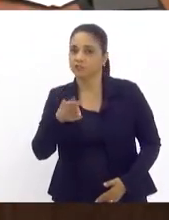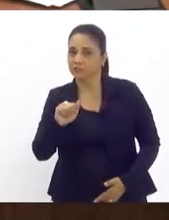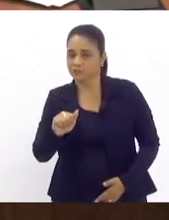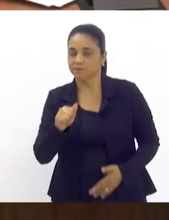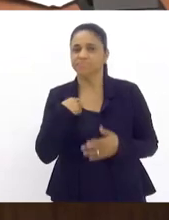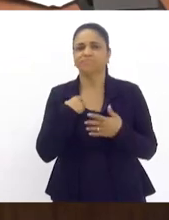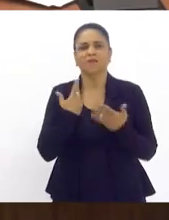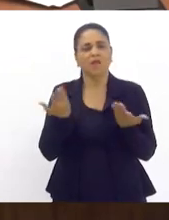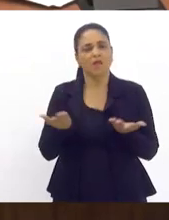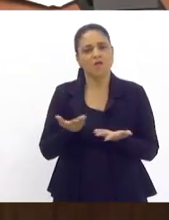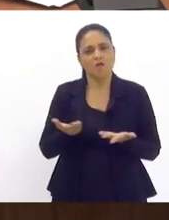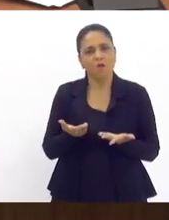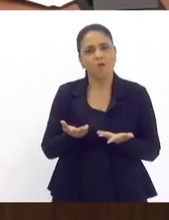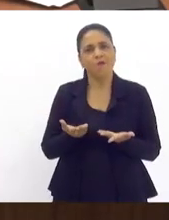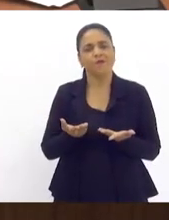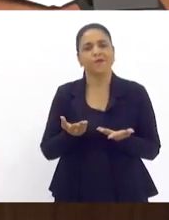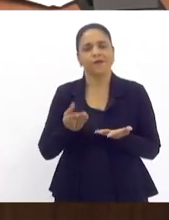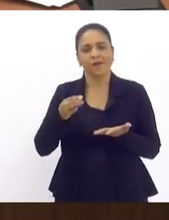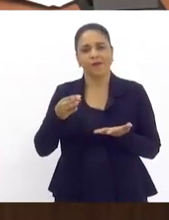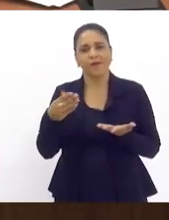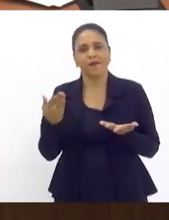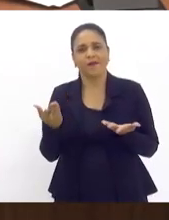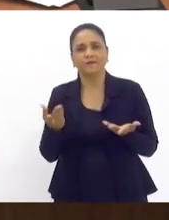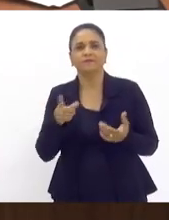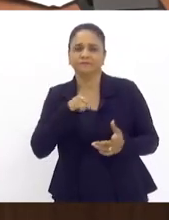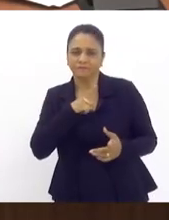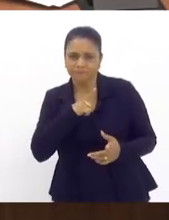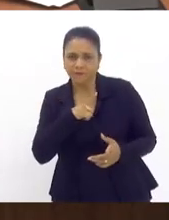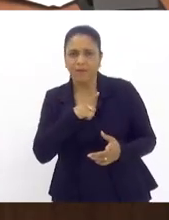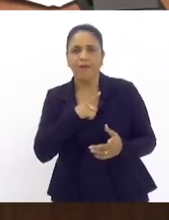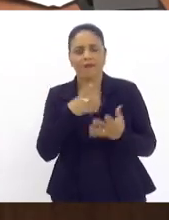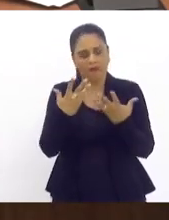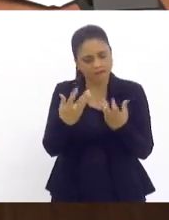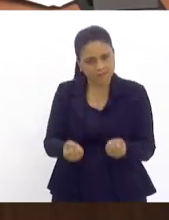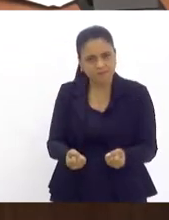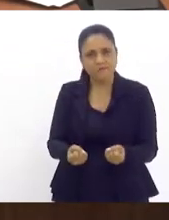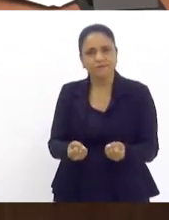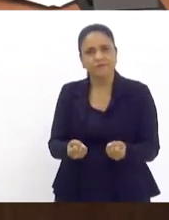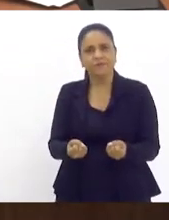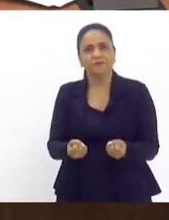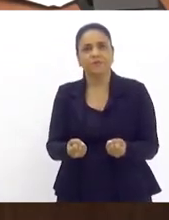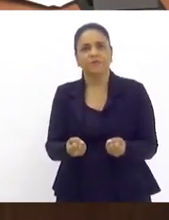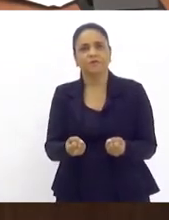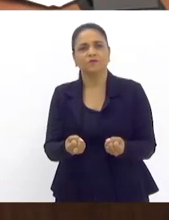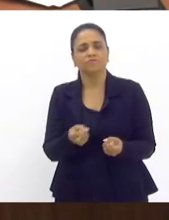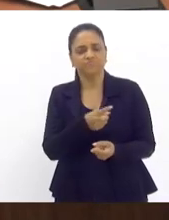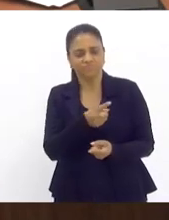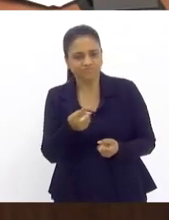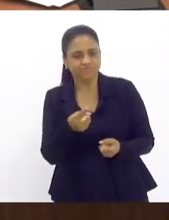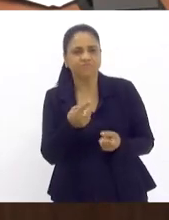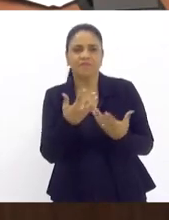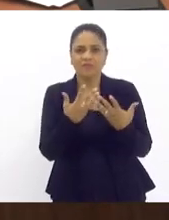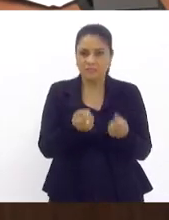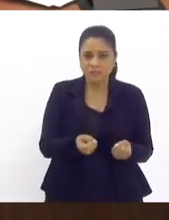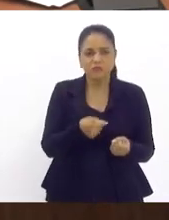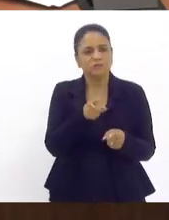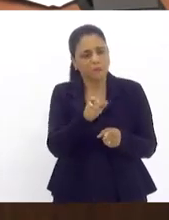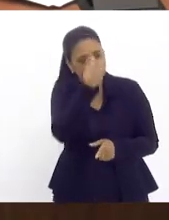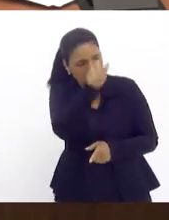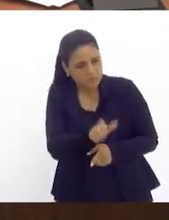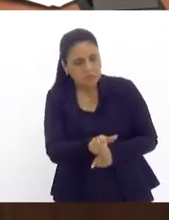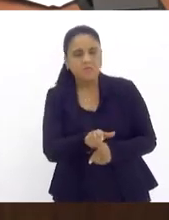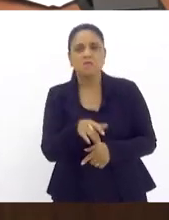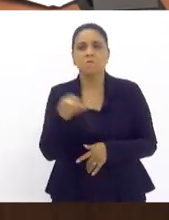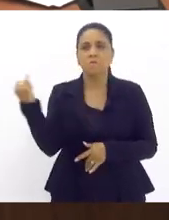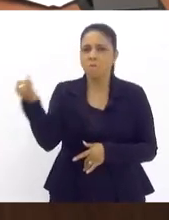que a coautoria está aceita, a coautoria de Vossa Excelência, até porque a senhora também foi muito importante